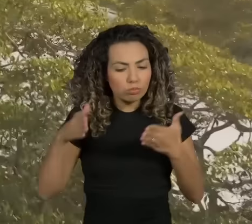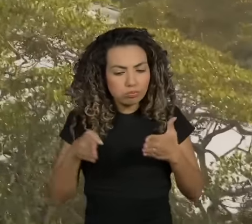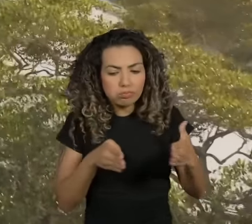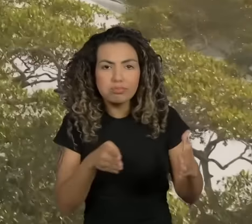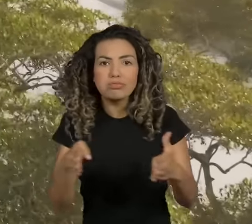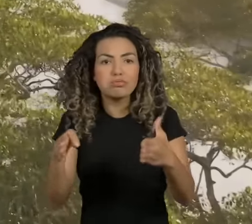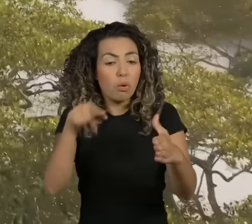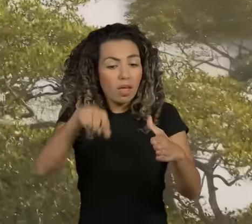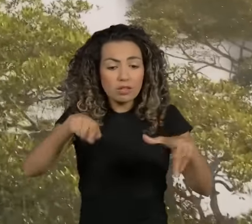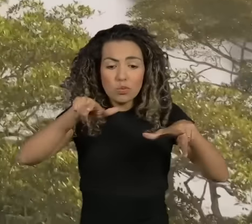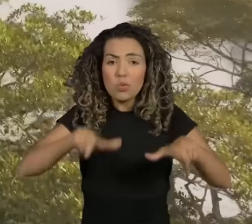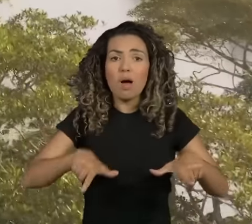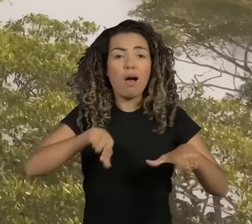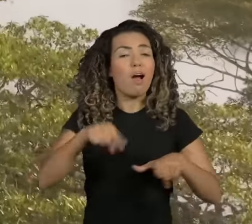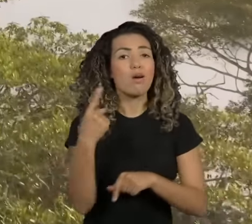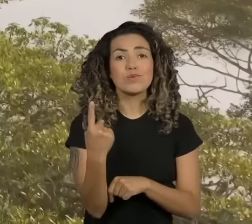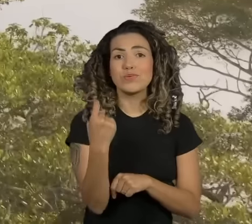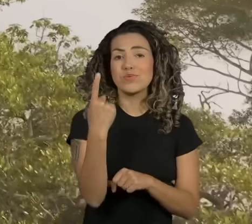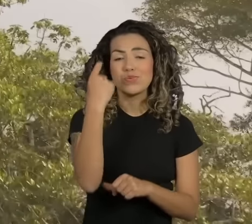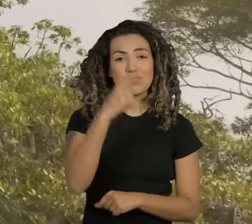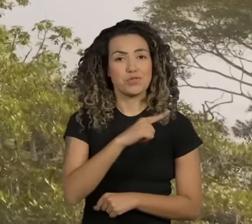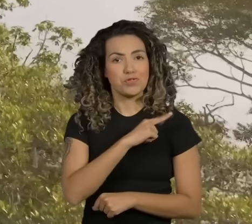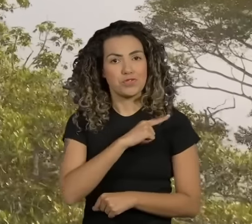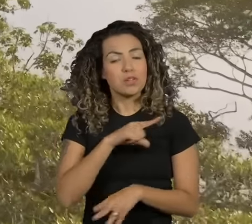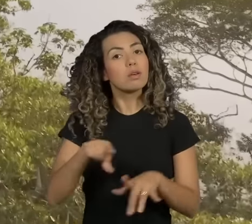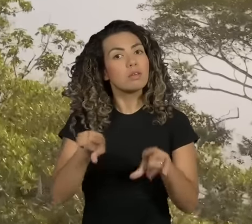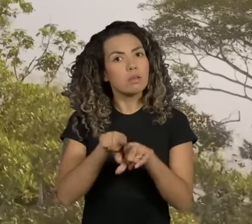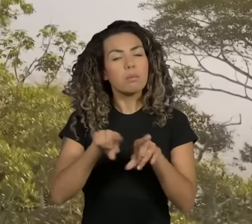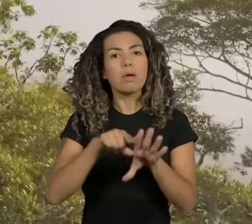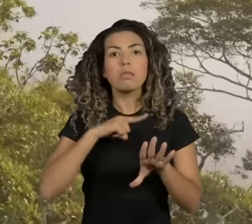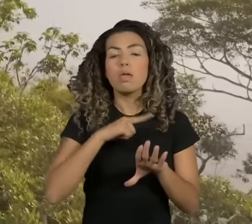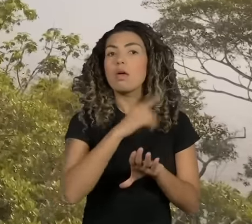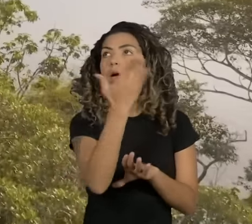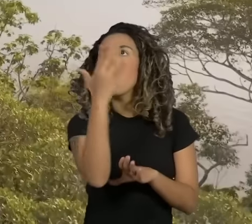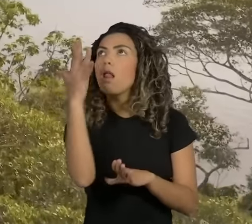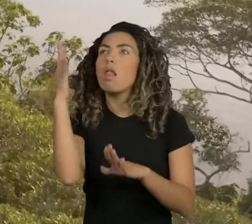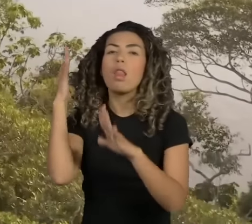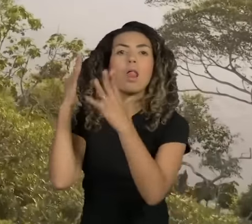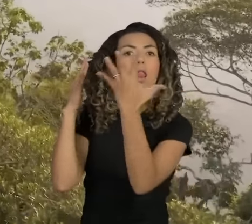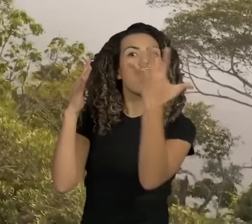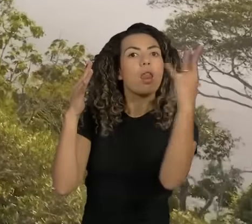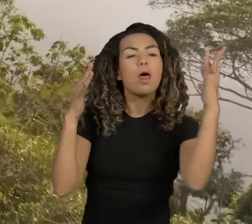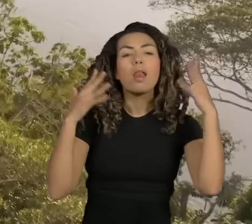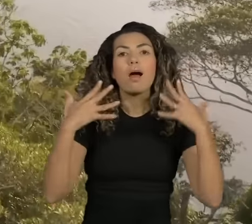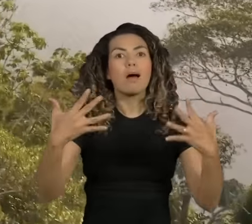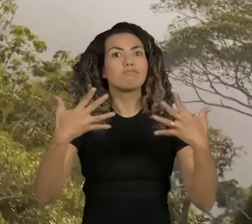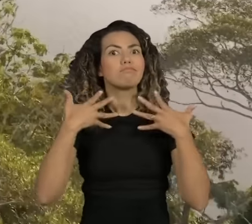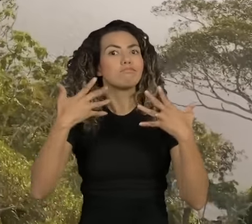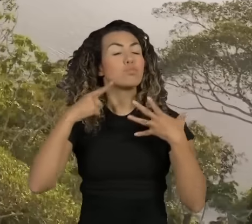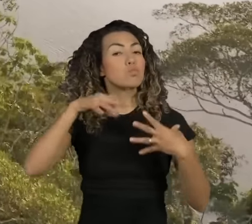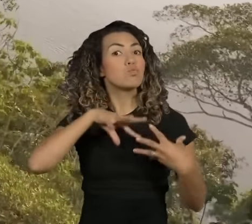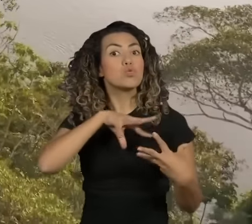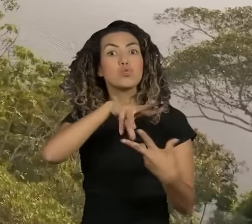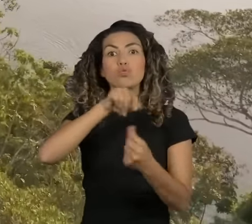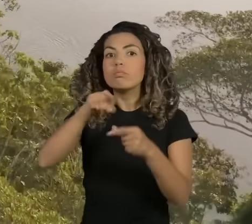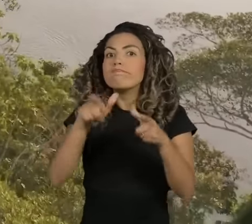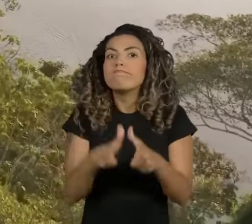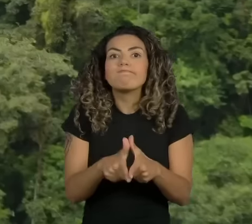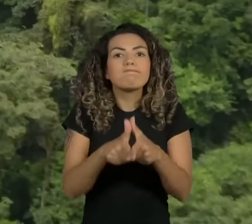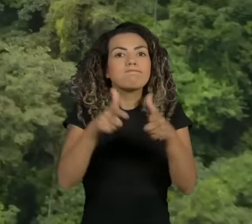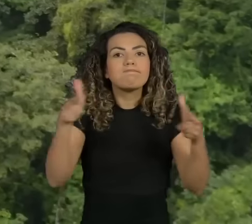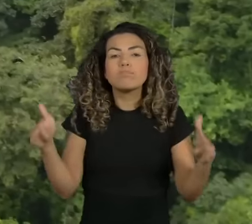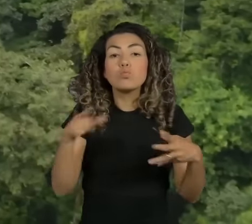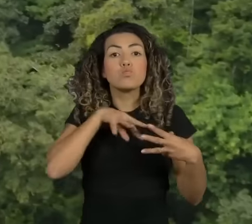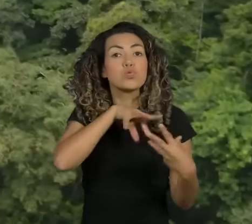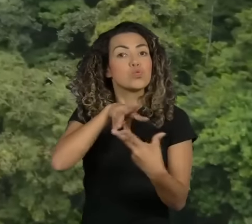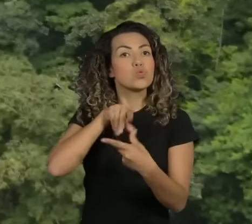Amazonas. A região também abriga a maior floresta tropical do mundo, a Floresta Amazônica, rica em biodiversidade,